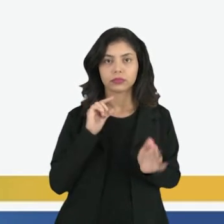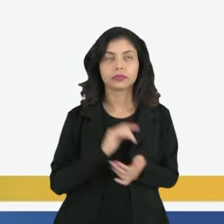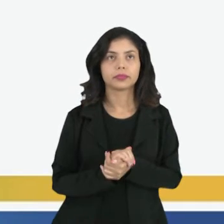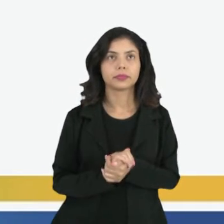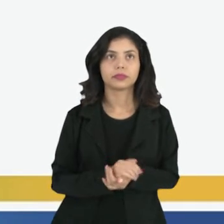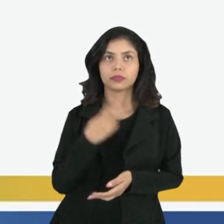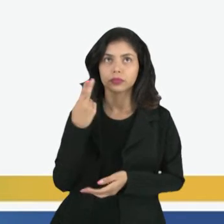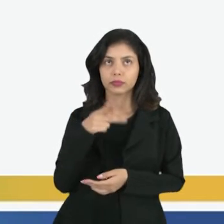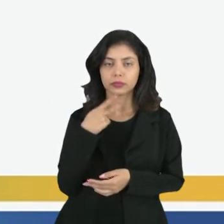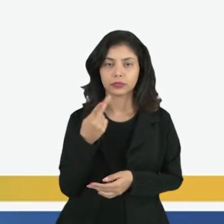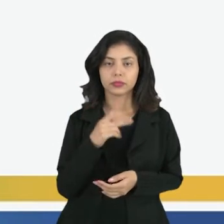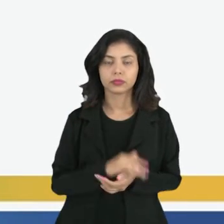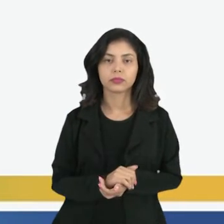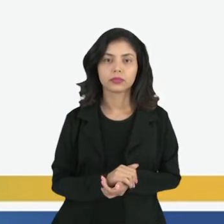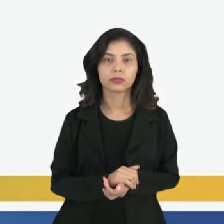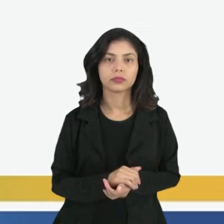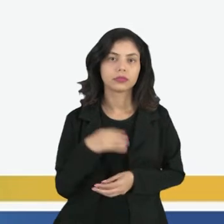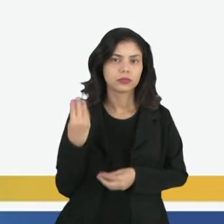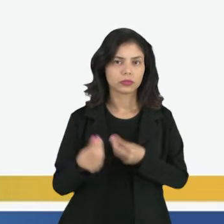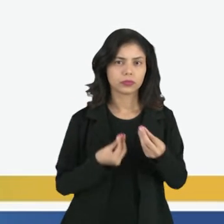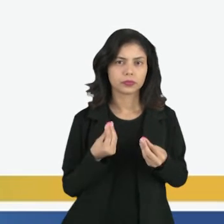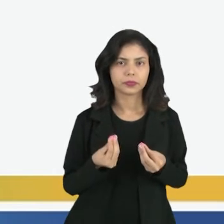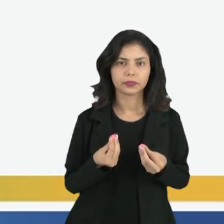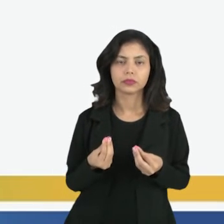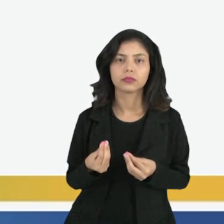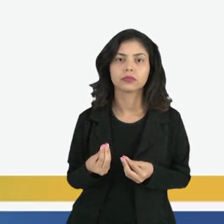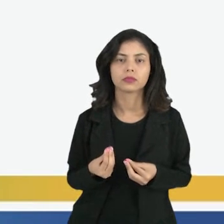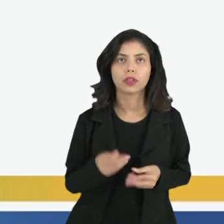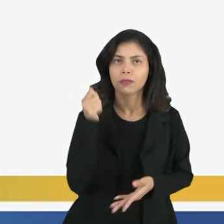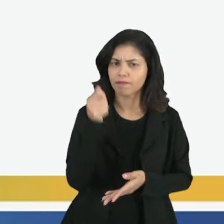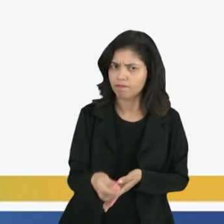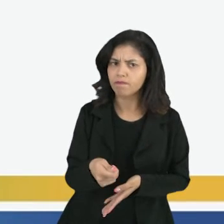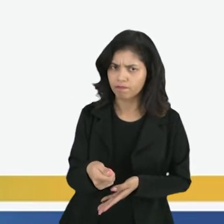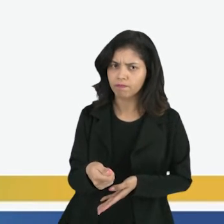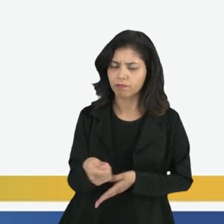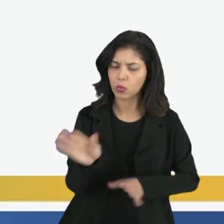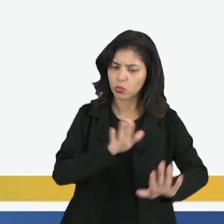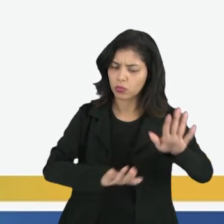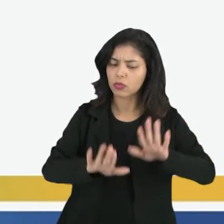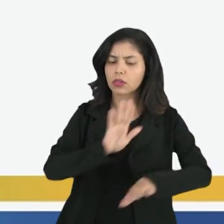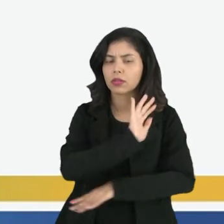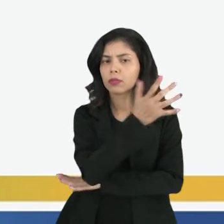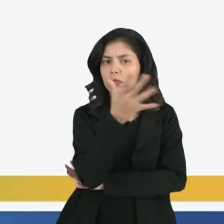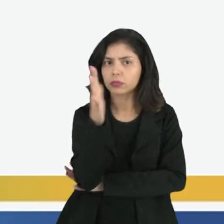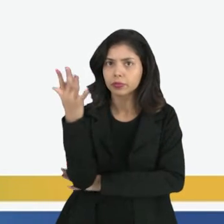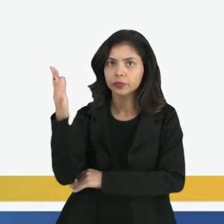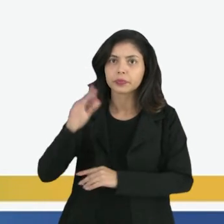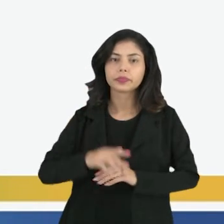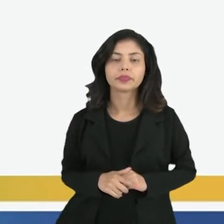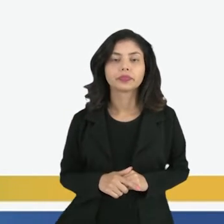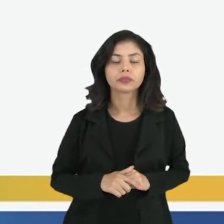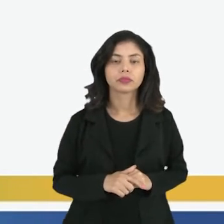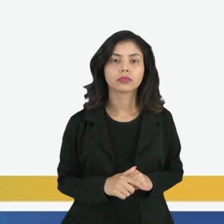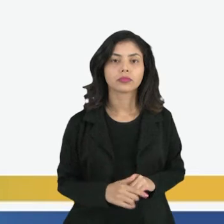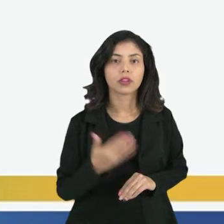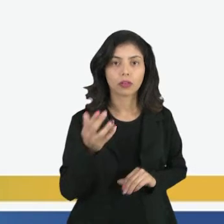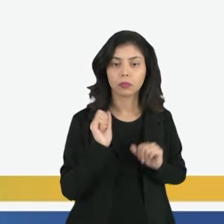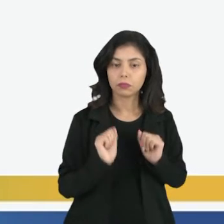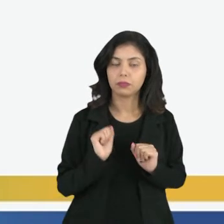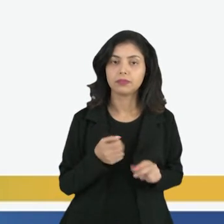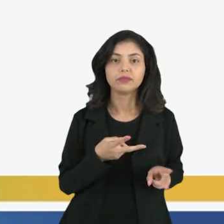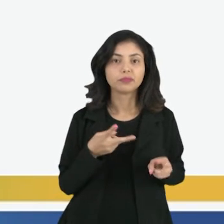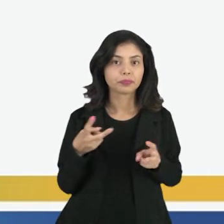exercitando. Bastante atenção, essa questão estava no Enem de 2015. Vamos lá? A questão